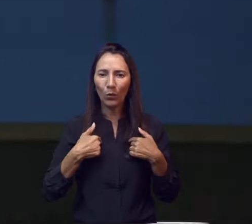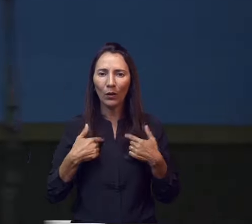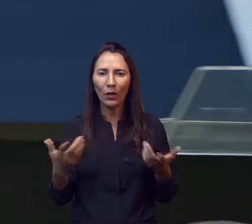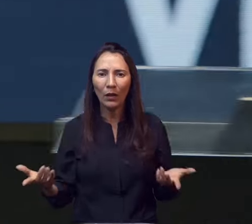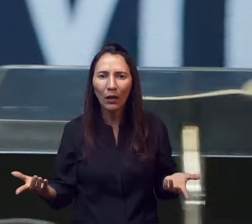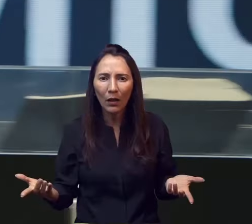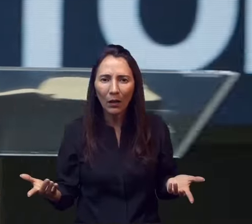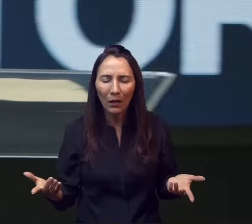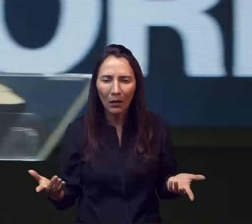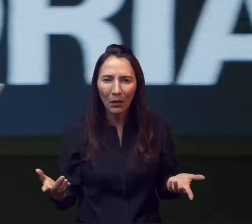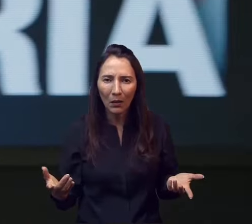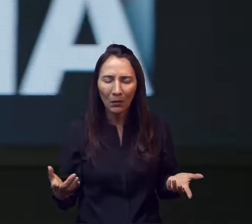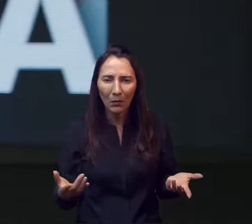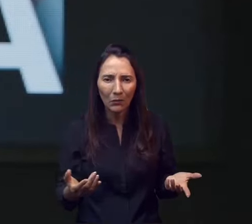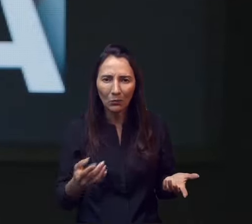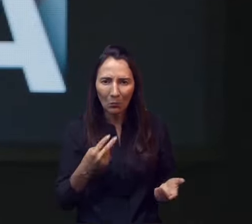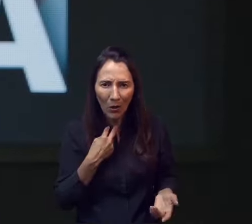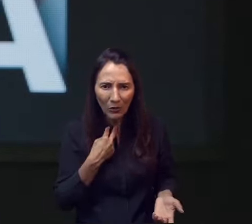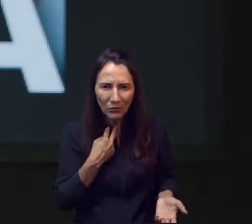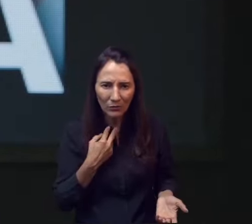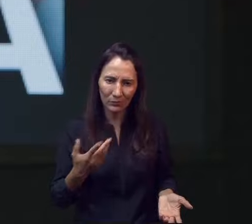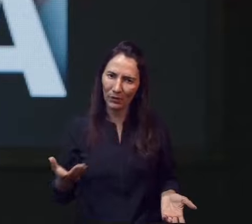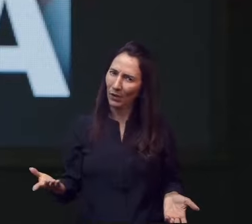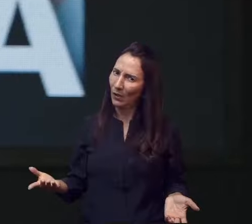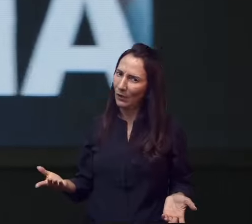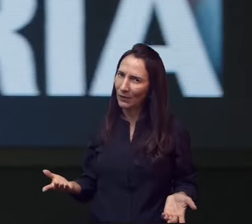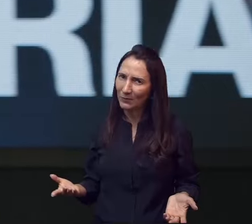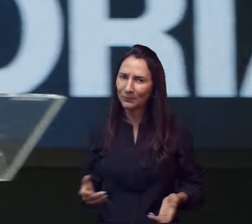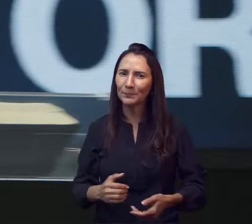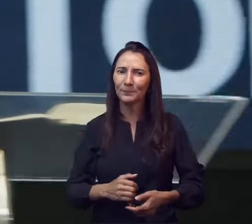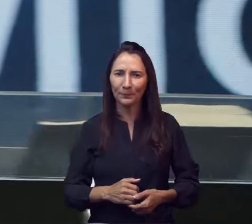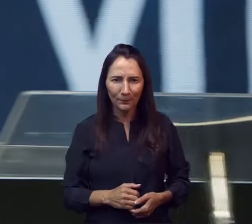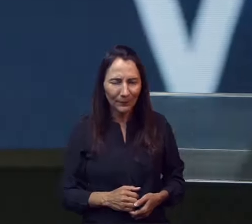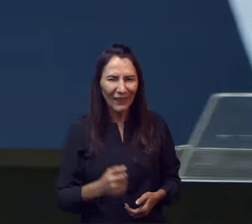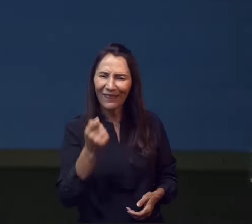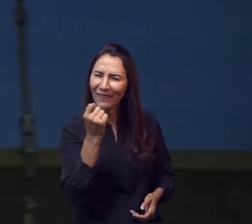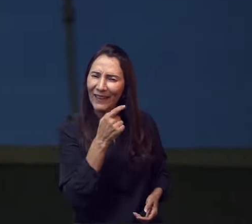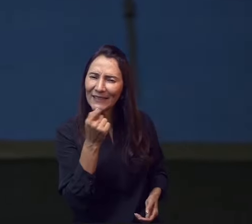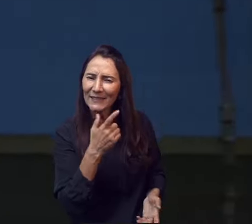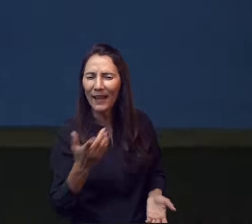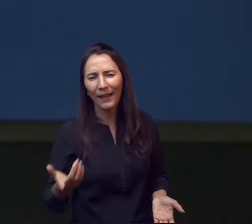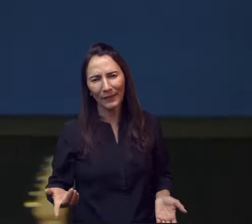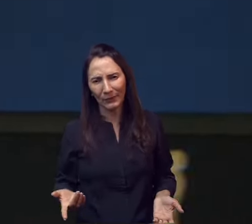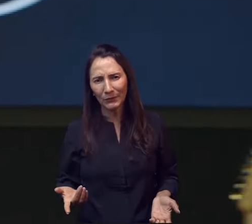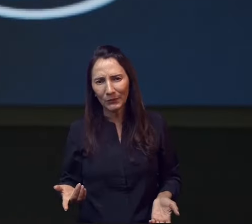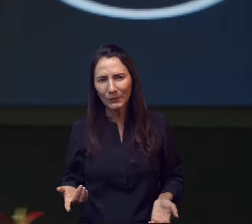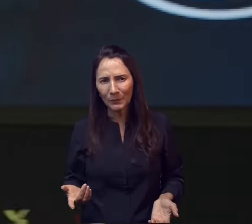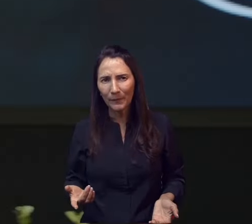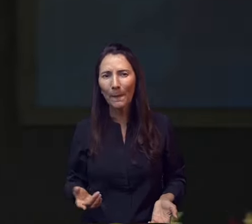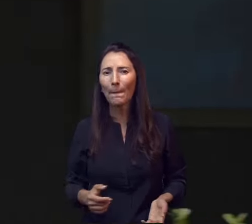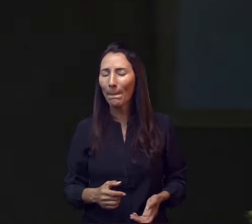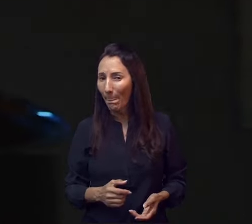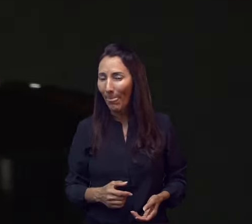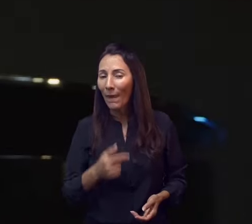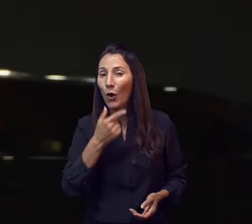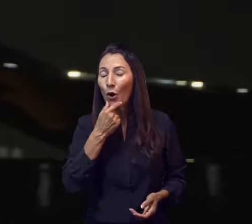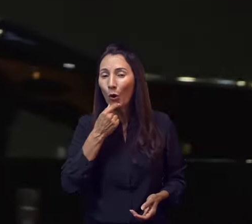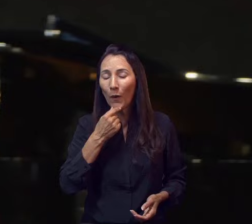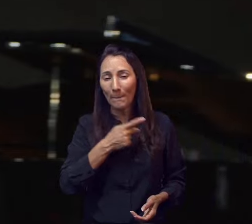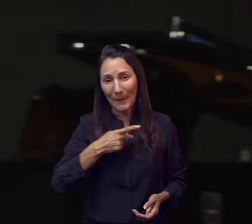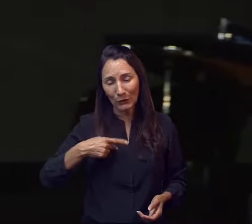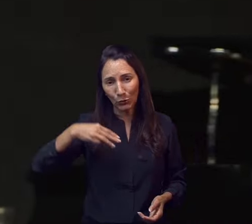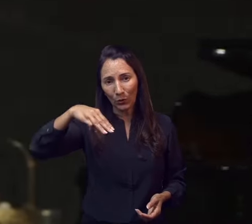vai ver se eu tô na esquina eu tô com ele e outra coisa que é engraçado Rapaz isso já ouvi de Dr Mike Murdock